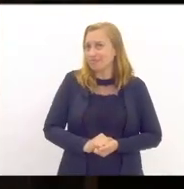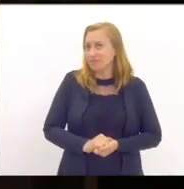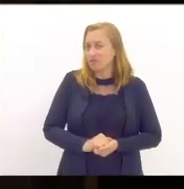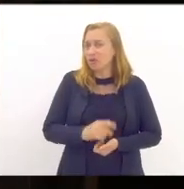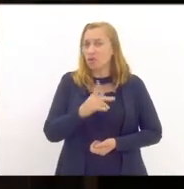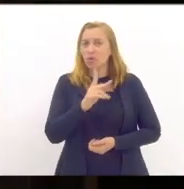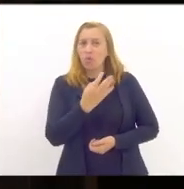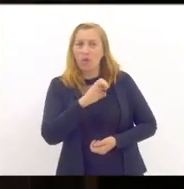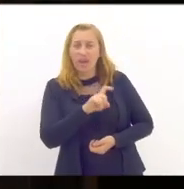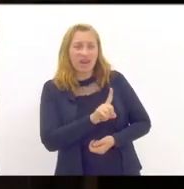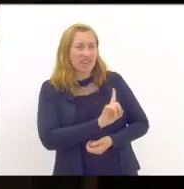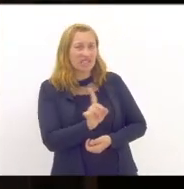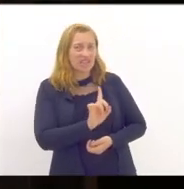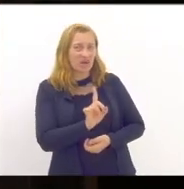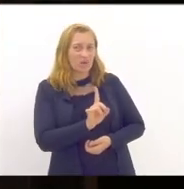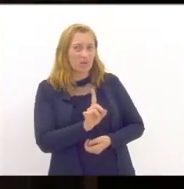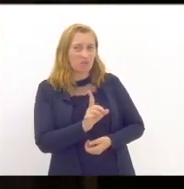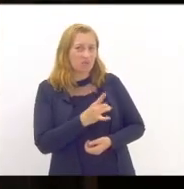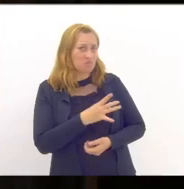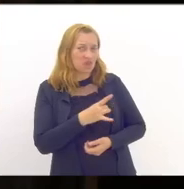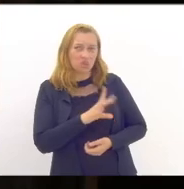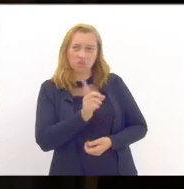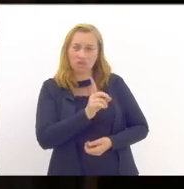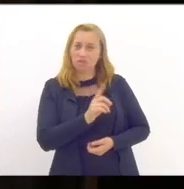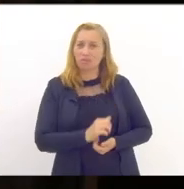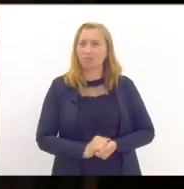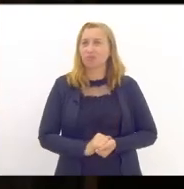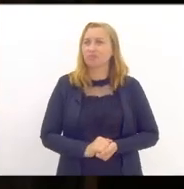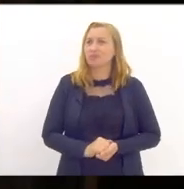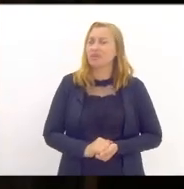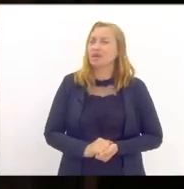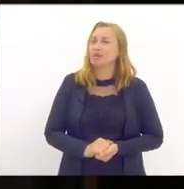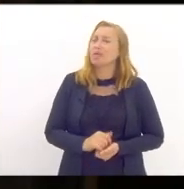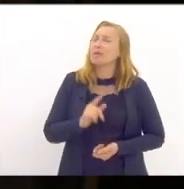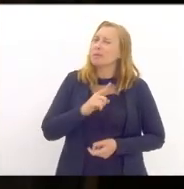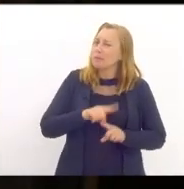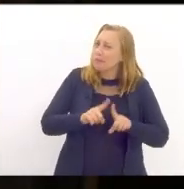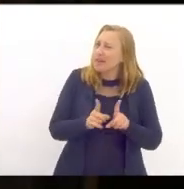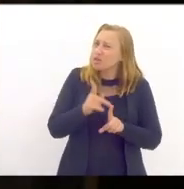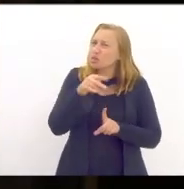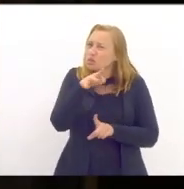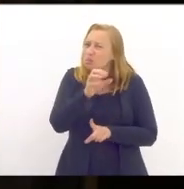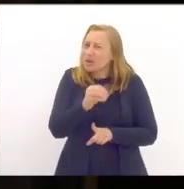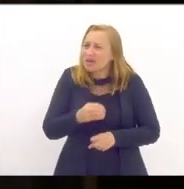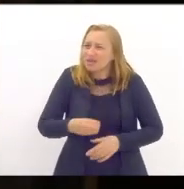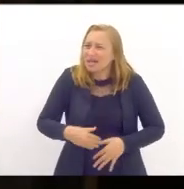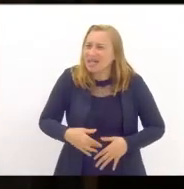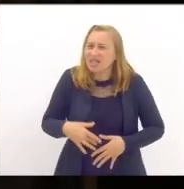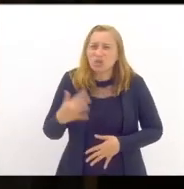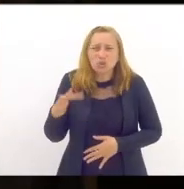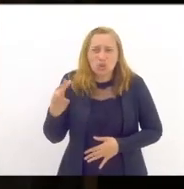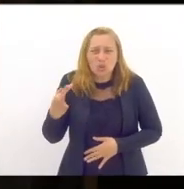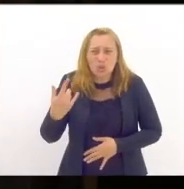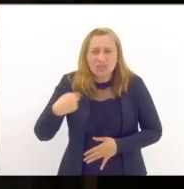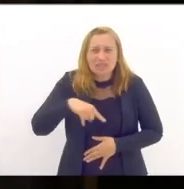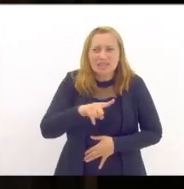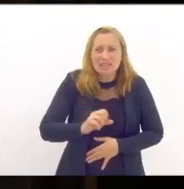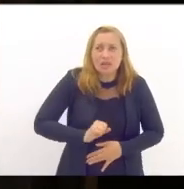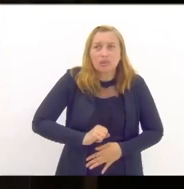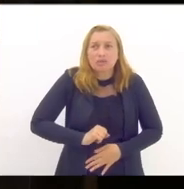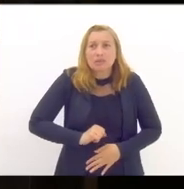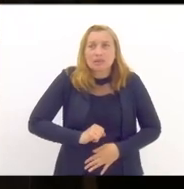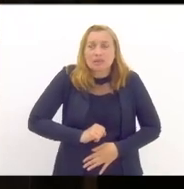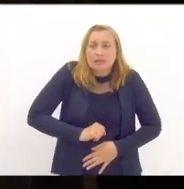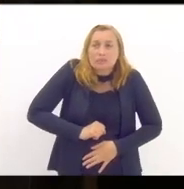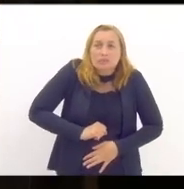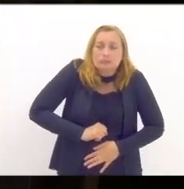ainda não dá esse medo não, Eric. Você não dá esse medo não. Mas o Pedro dá aquele calafrio, sabe aquele negócio de ir ao banheiro? Pedro, que vontade